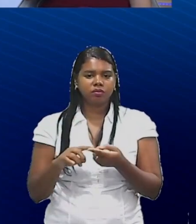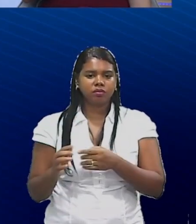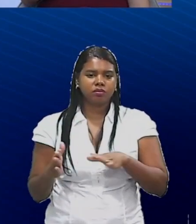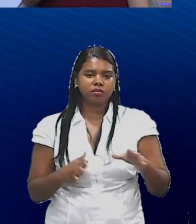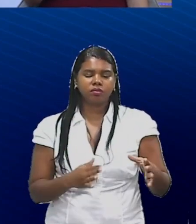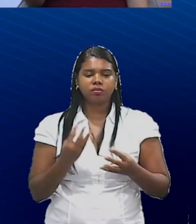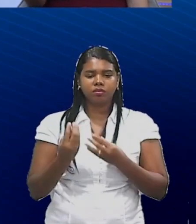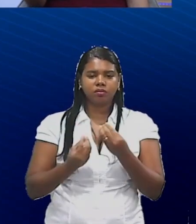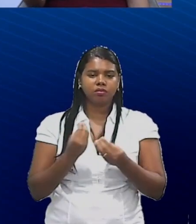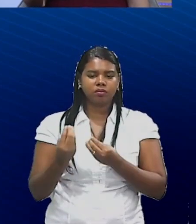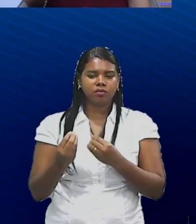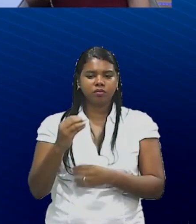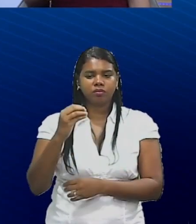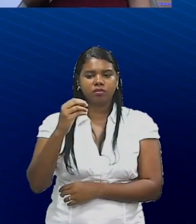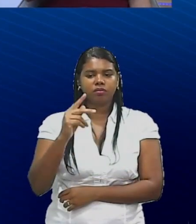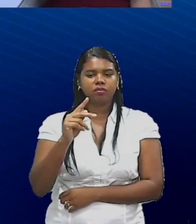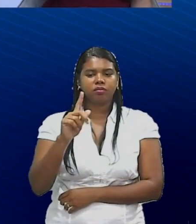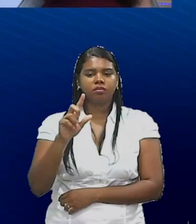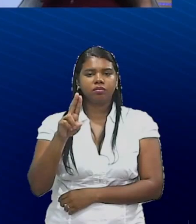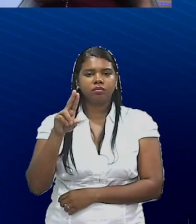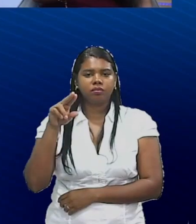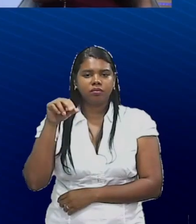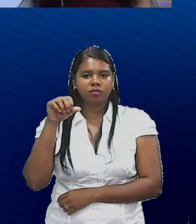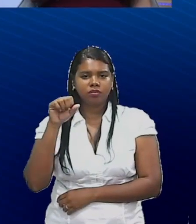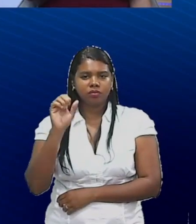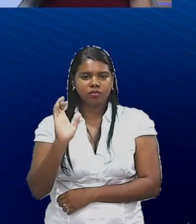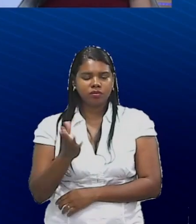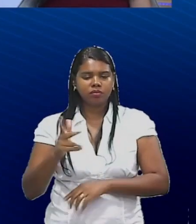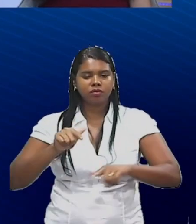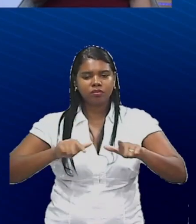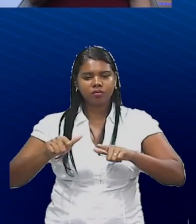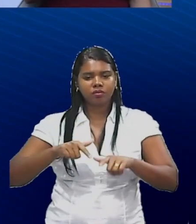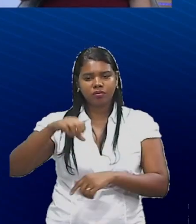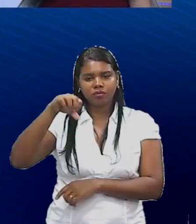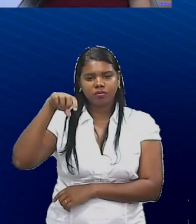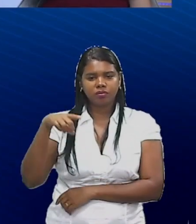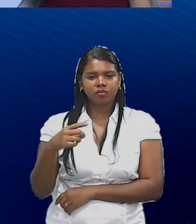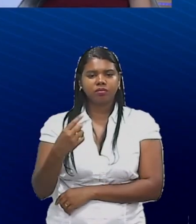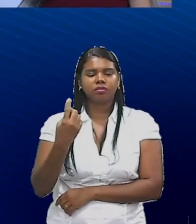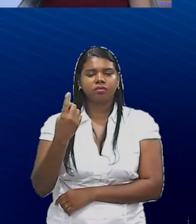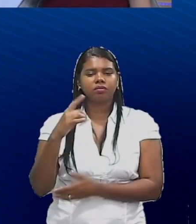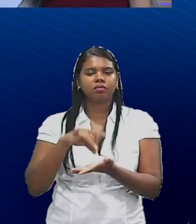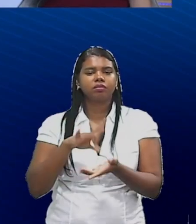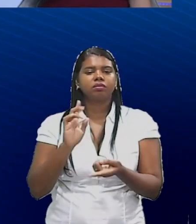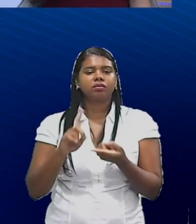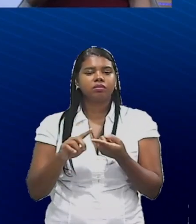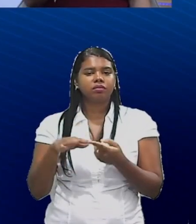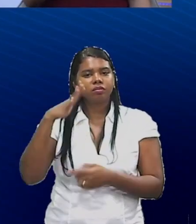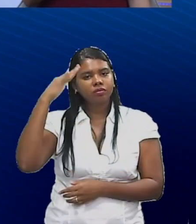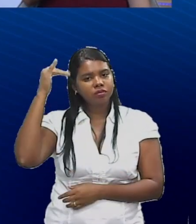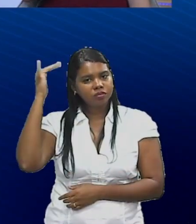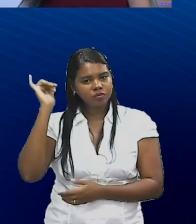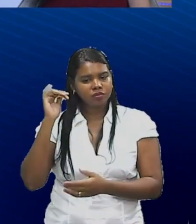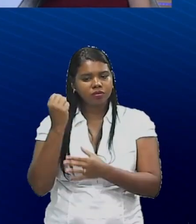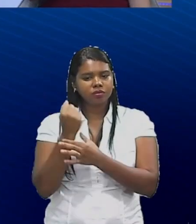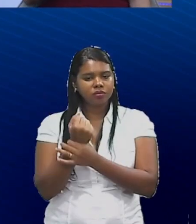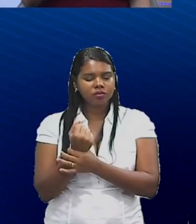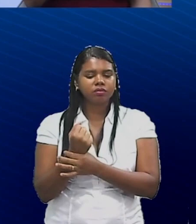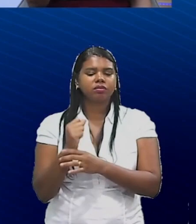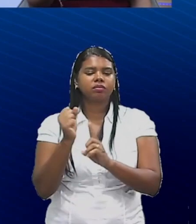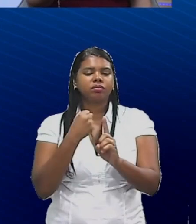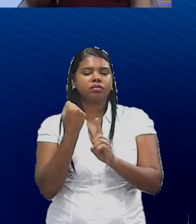como se fosse um plus. A empresa já trabalha com 9001, mas quer também o sucesso sustentado, quer trabalhar